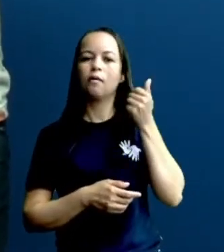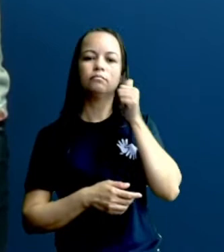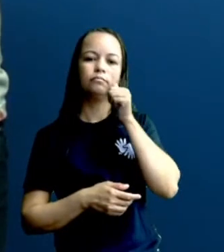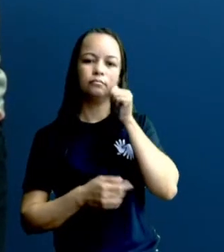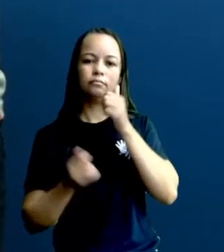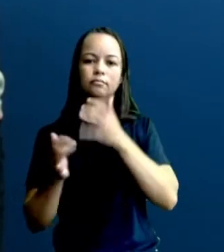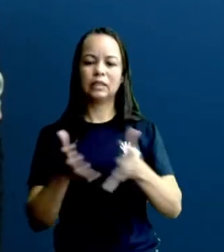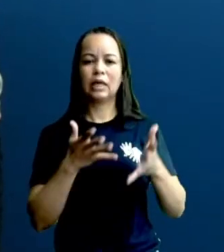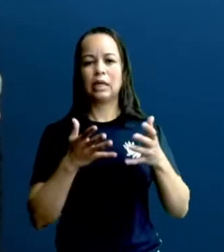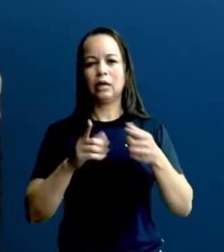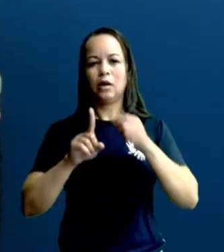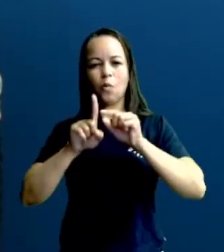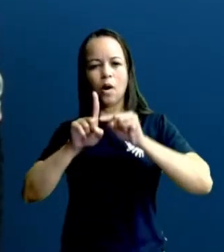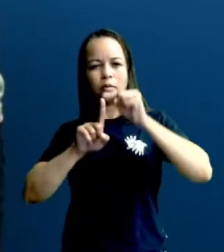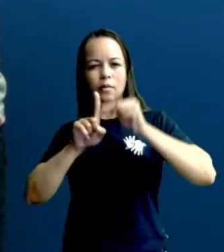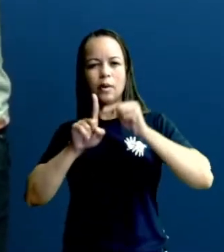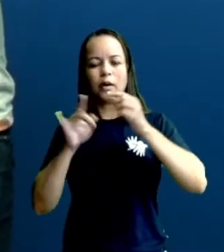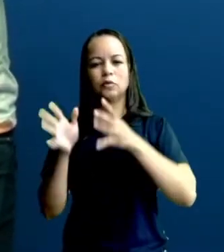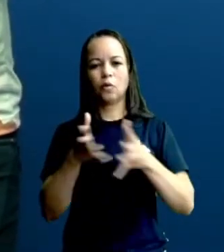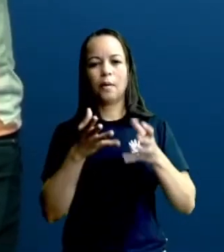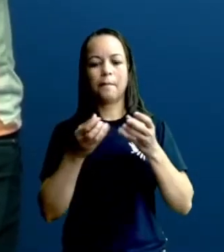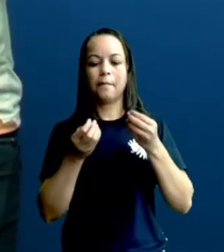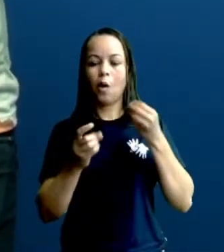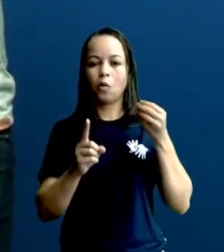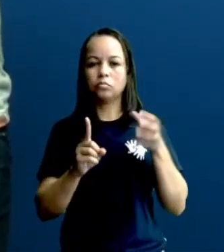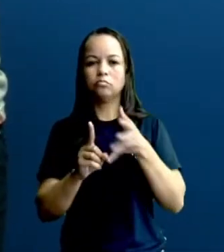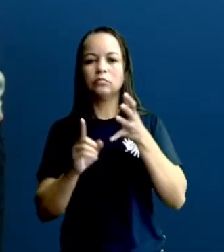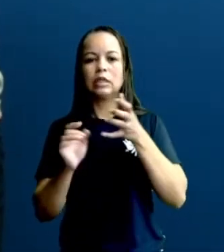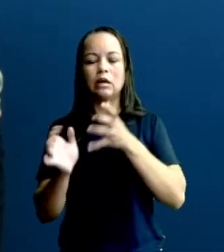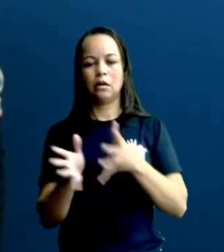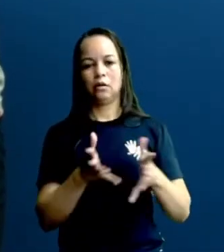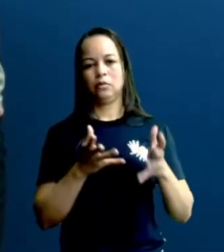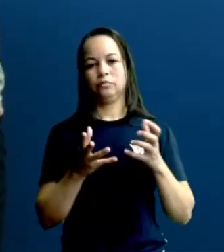como temperatura, em algumas espécies, podem induzir